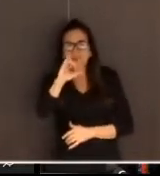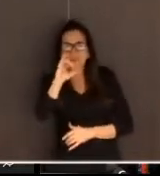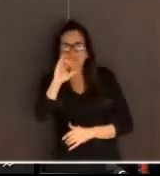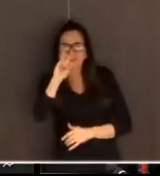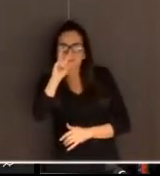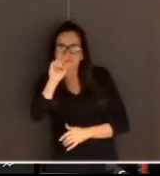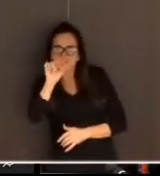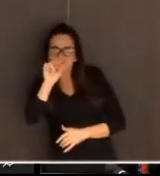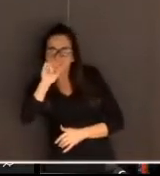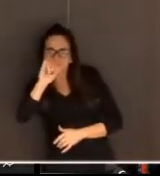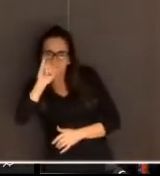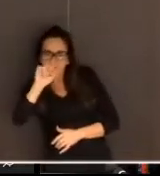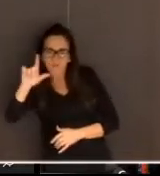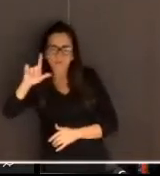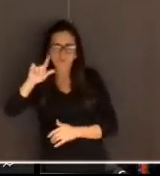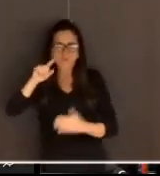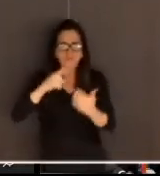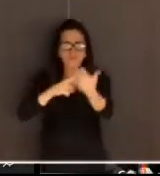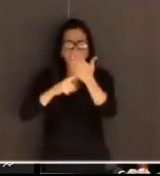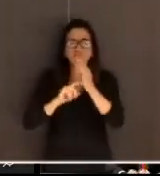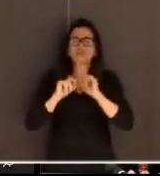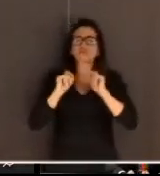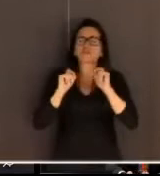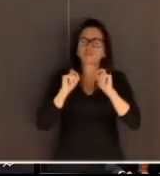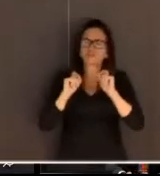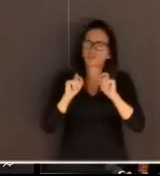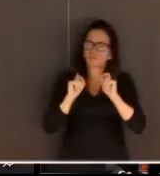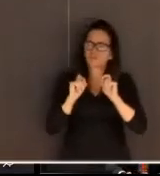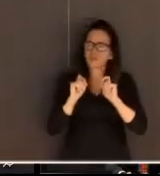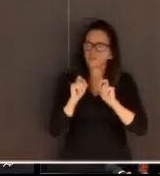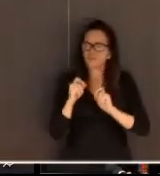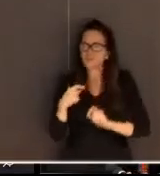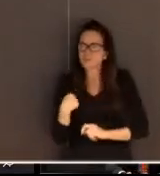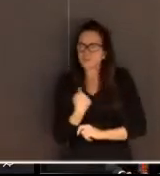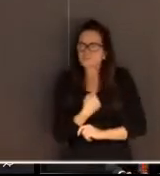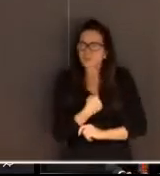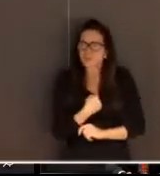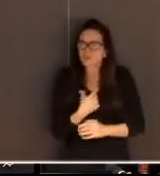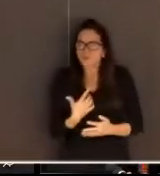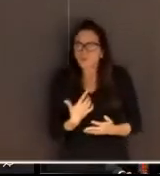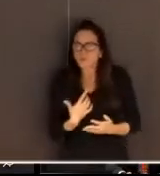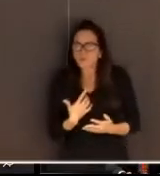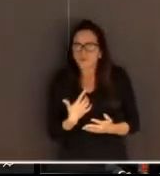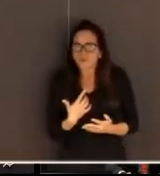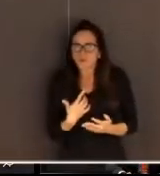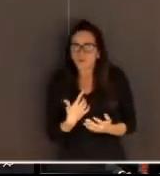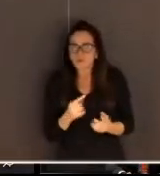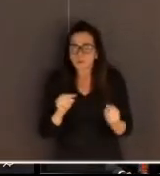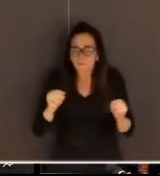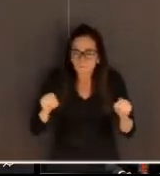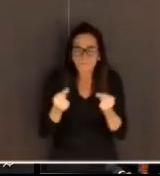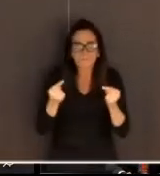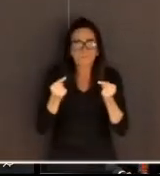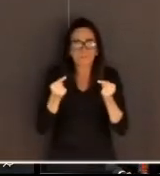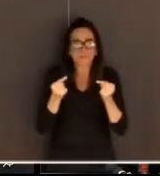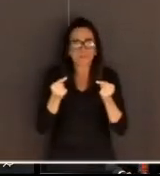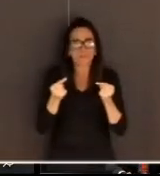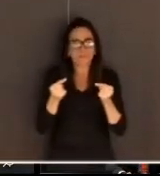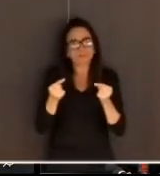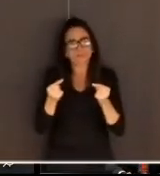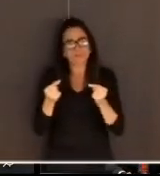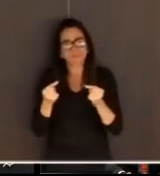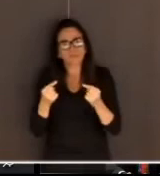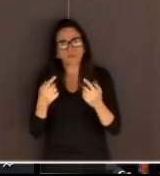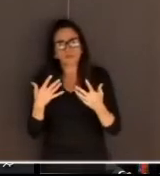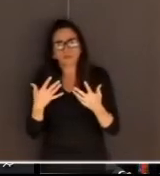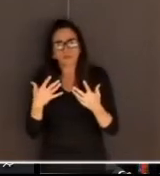falar, porque é essa inspiração que vai possibilitar que nós a combatamos. Vejamos, essa inspiração se encontra